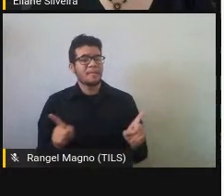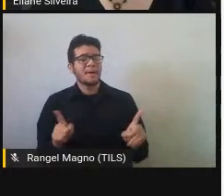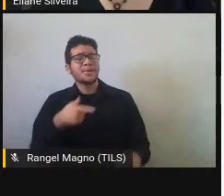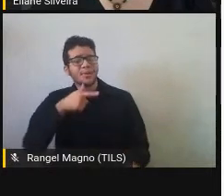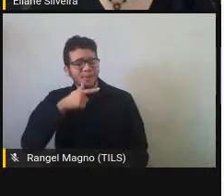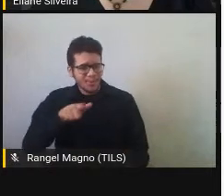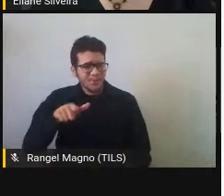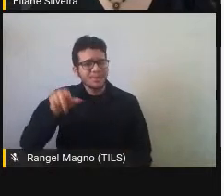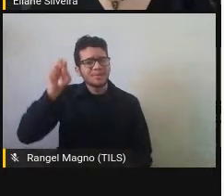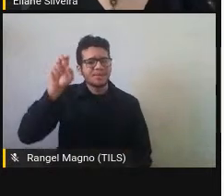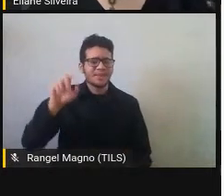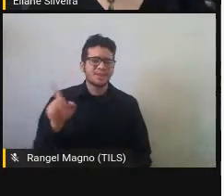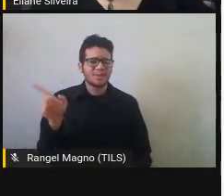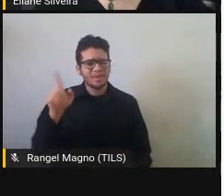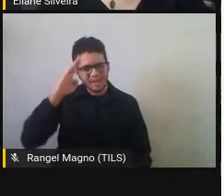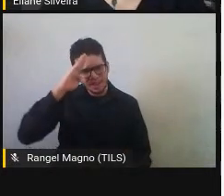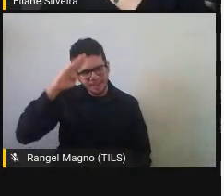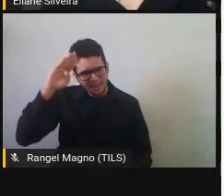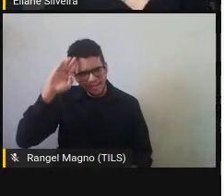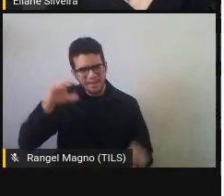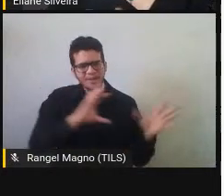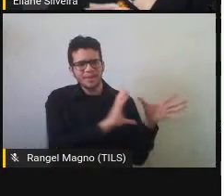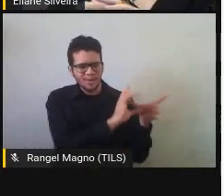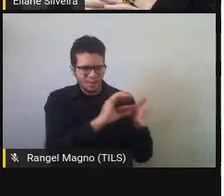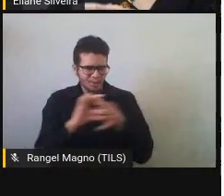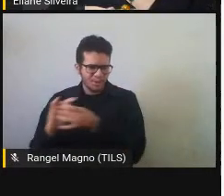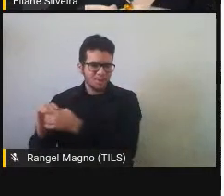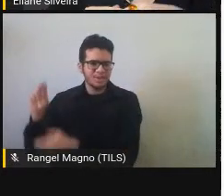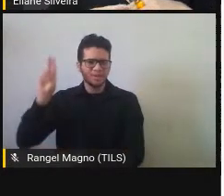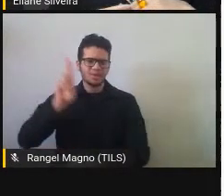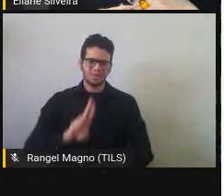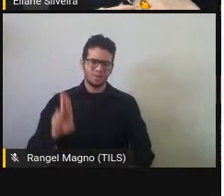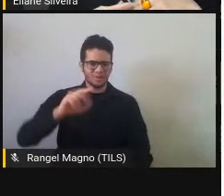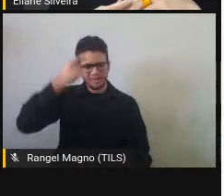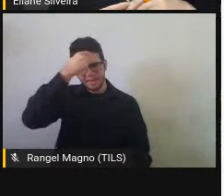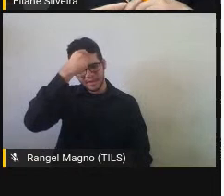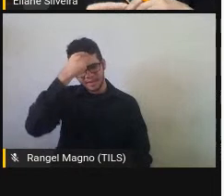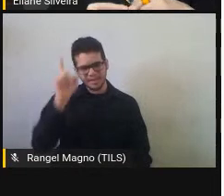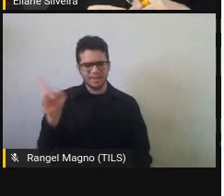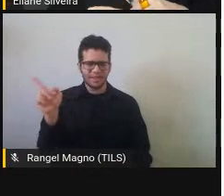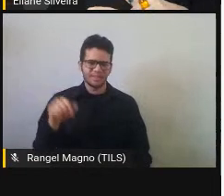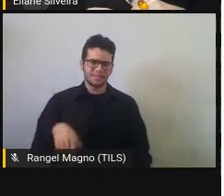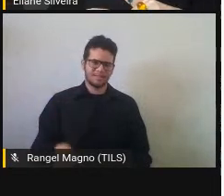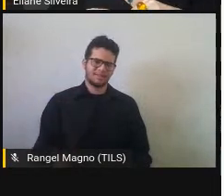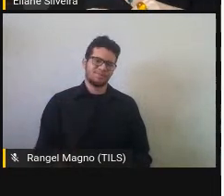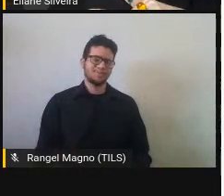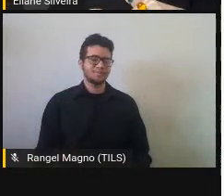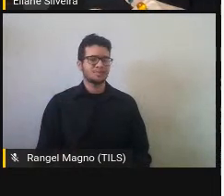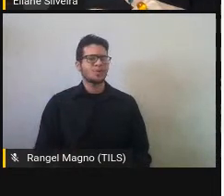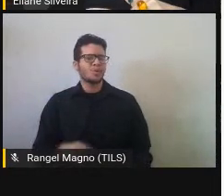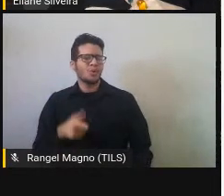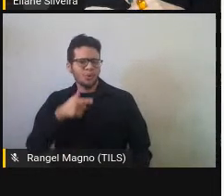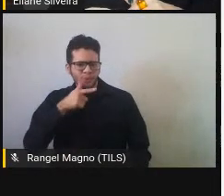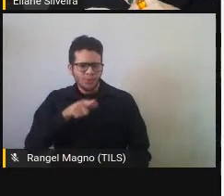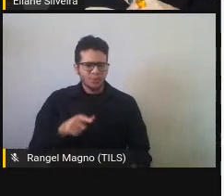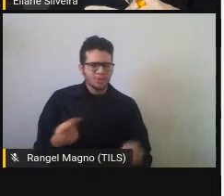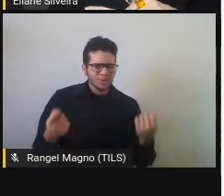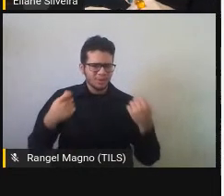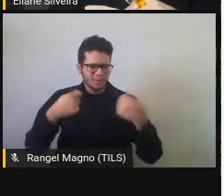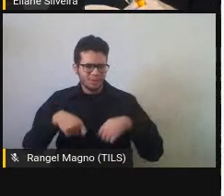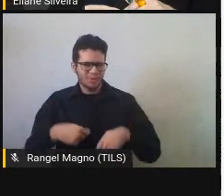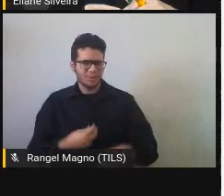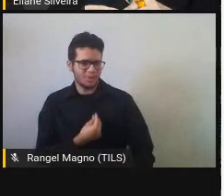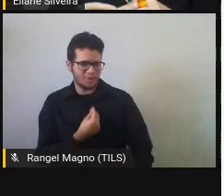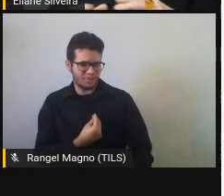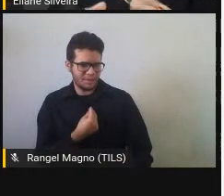na universidade ele conta também uma experiência que viveu no que hoje chamaríamos de adolescência